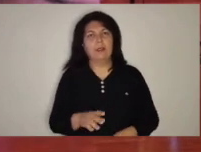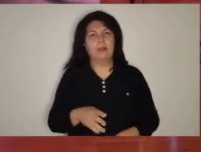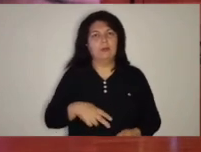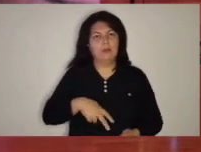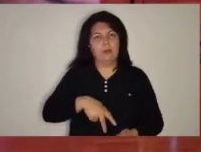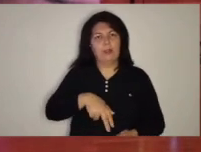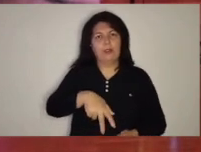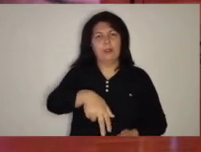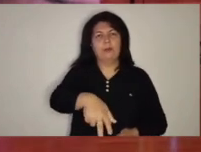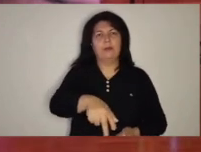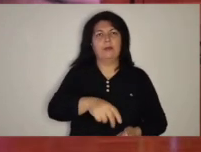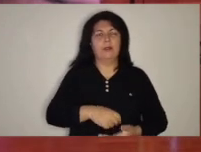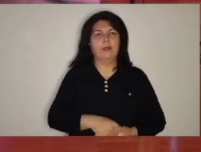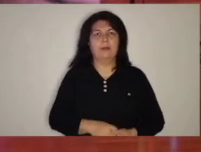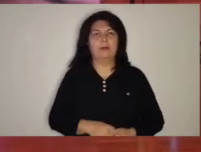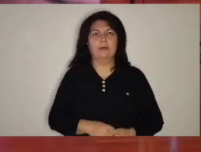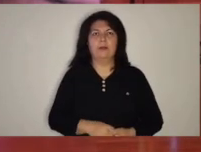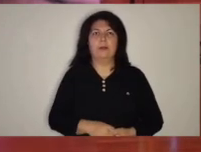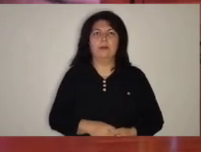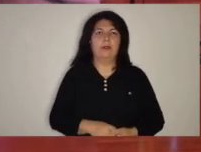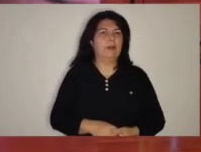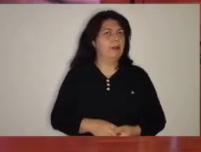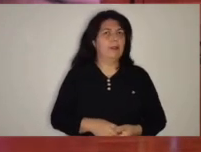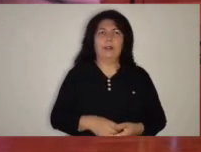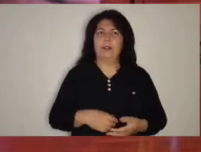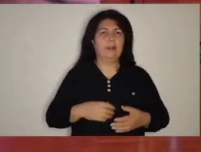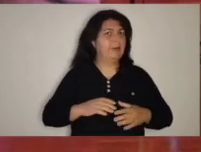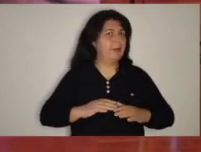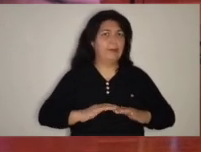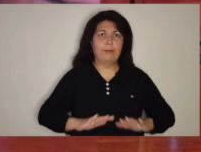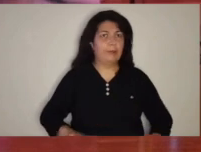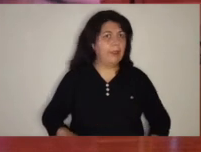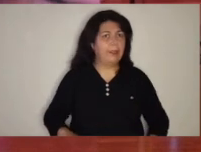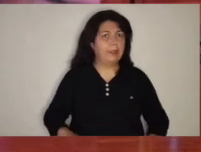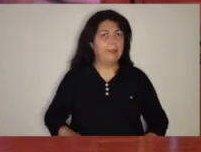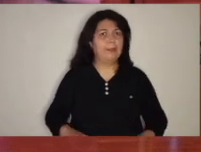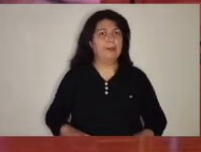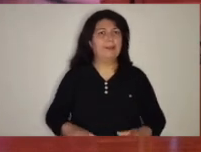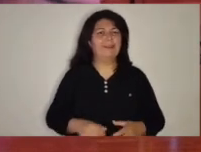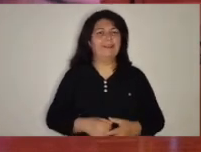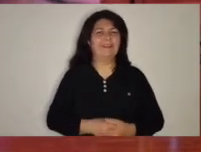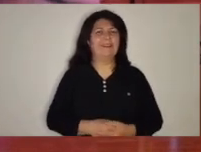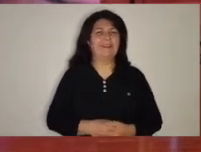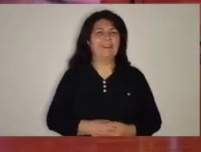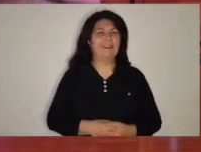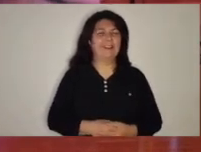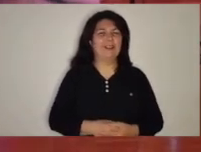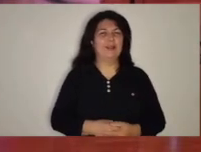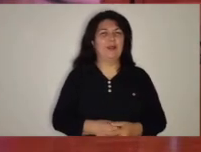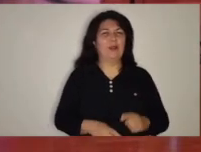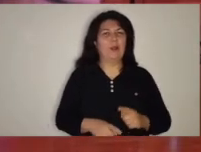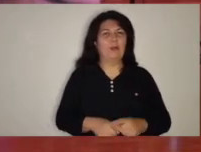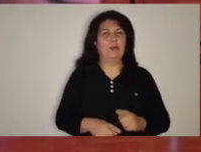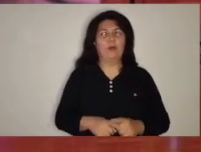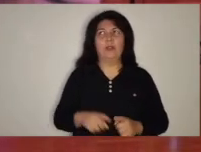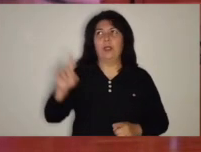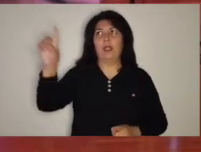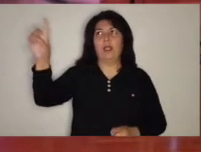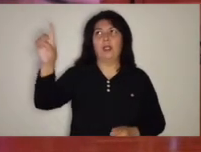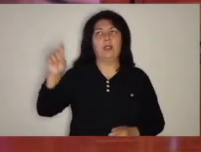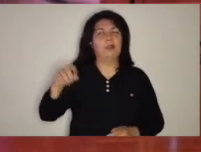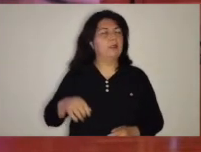caminhada. E não desanime, porque o Senhor não agrada daqueles que retrocedem, que